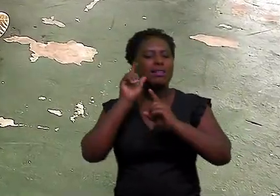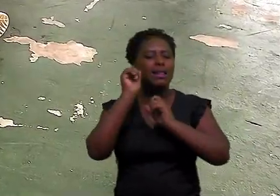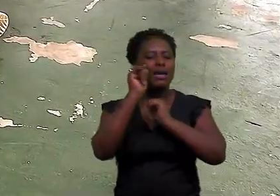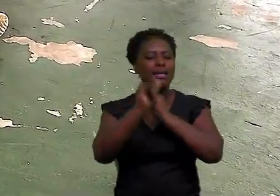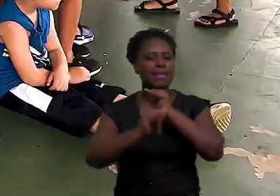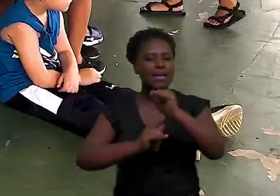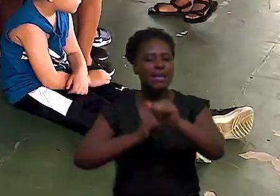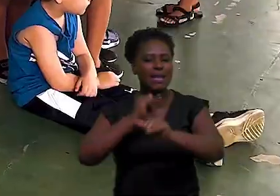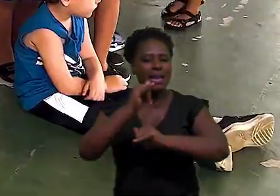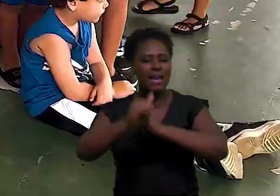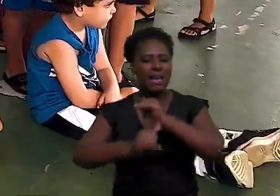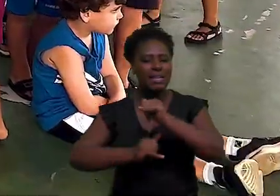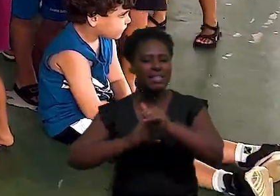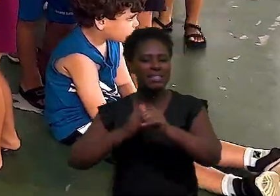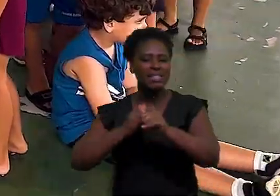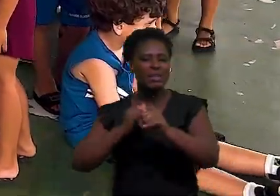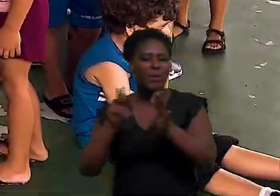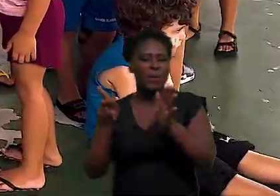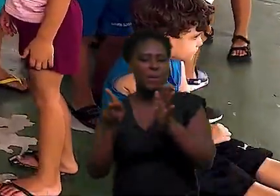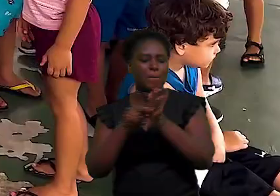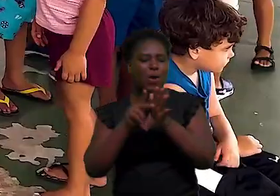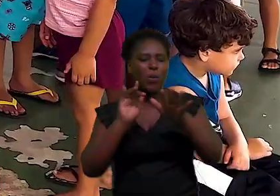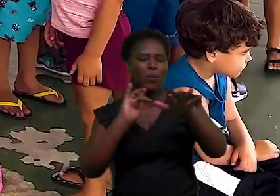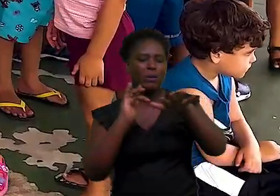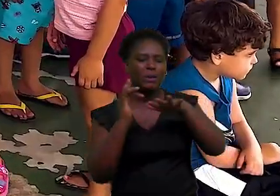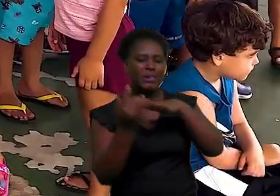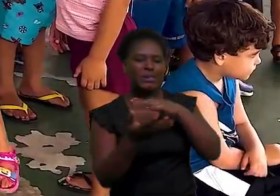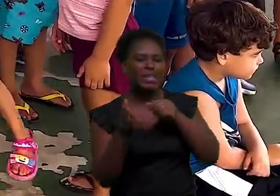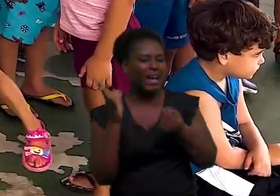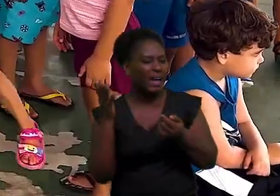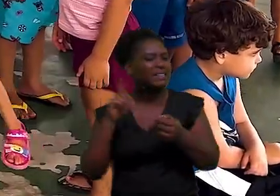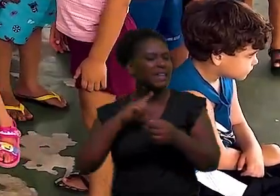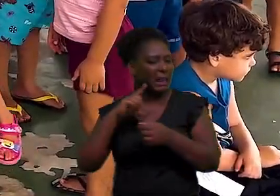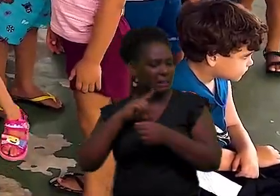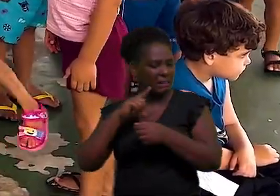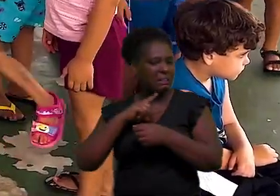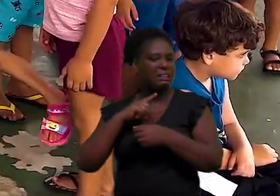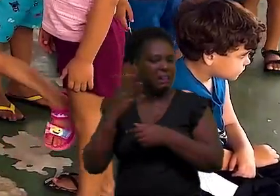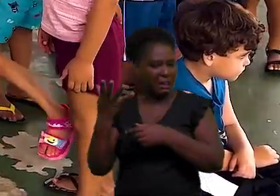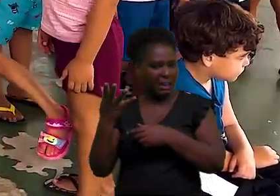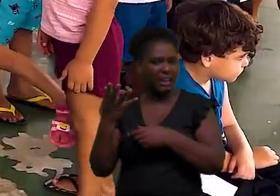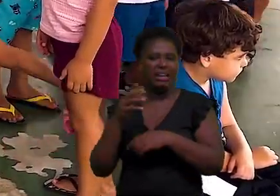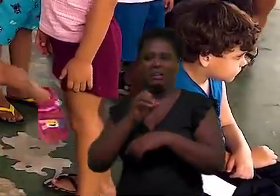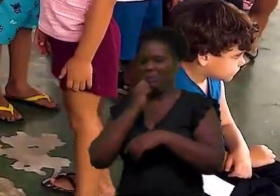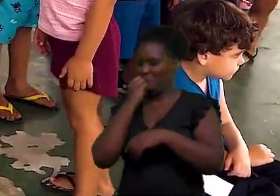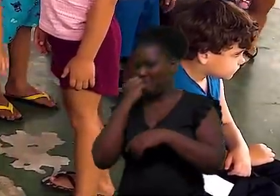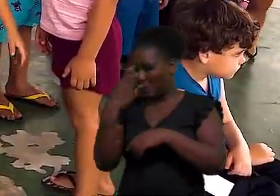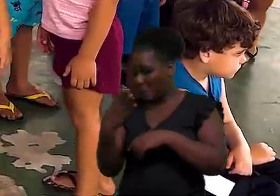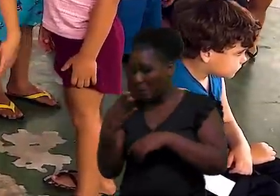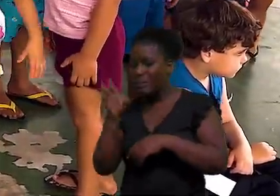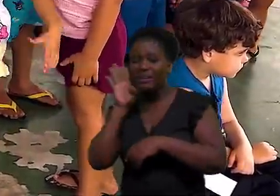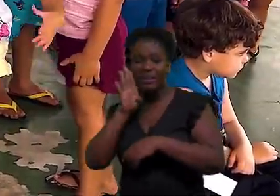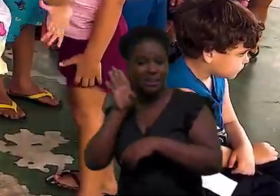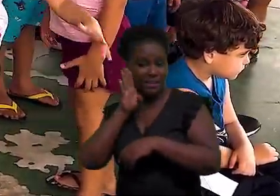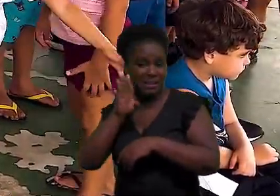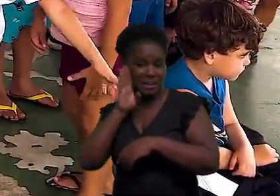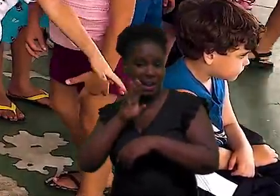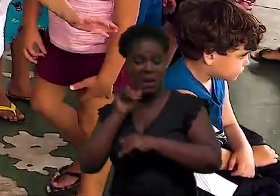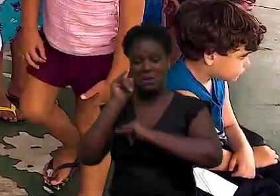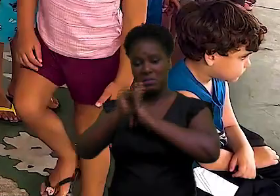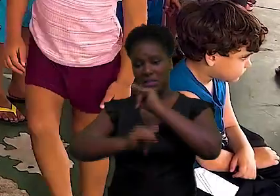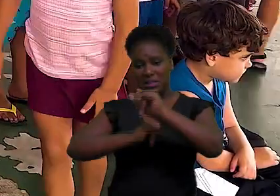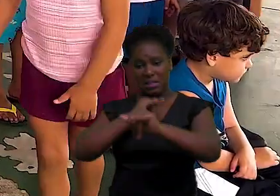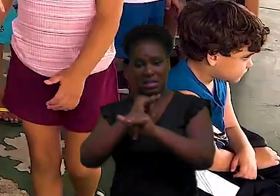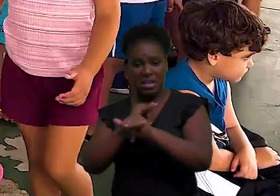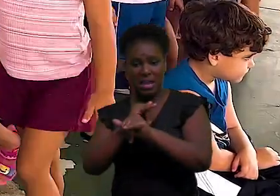digital. Olha que legal. Nossa, que presentão, hein? Eu vou ver esse vídeo agora. Pera aí que